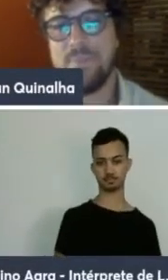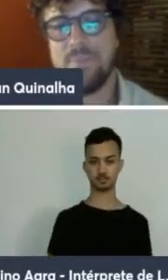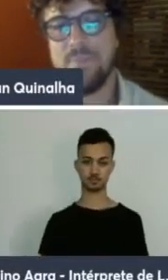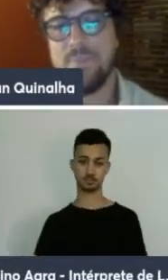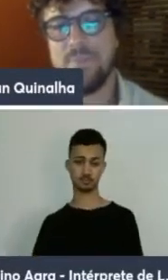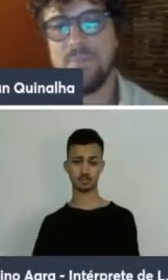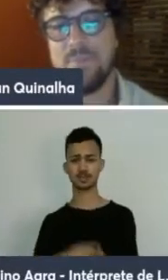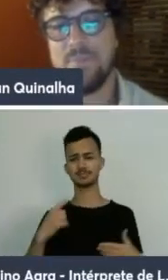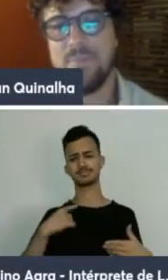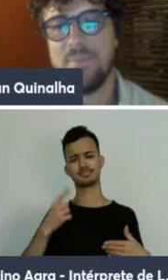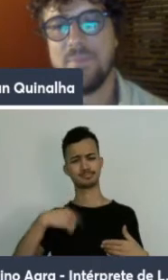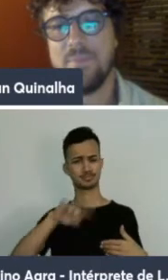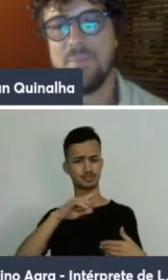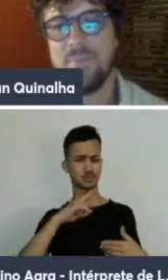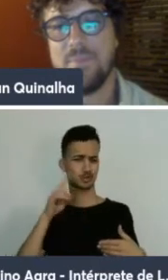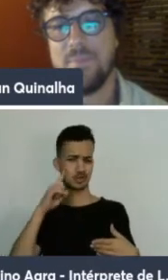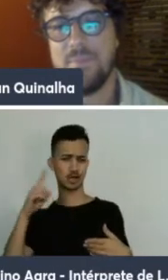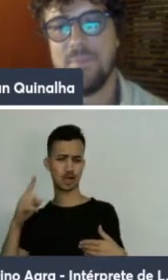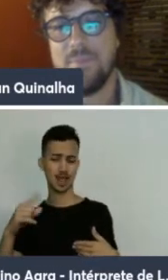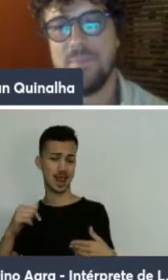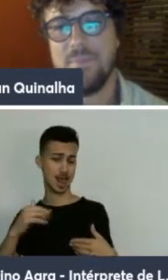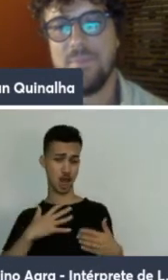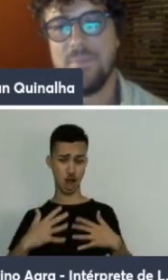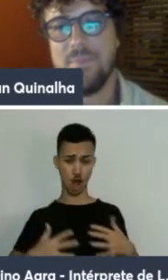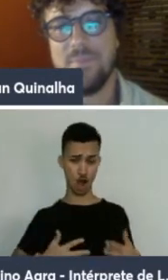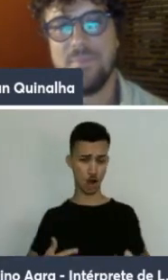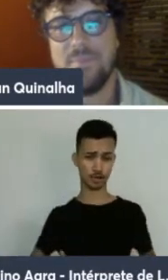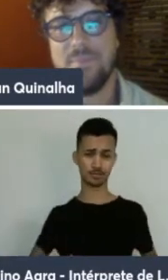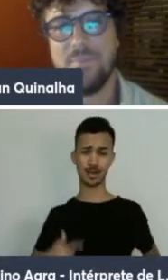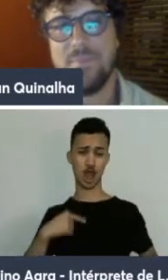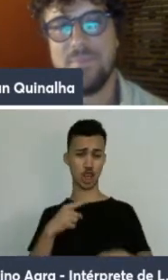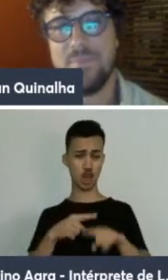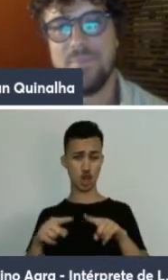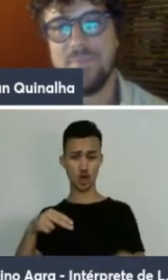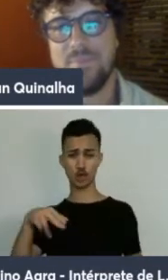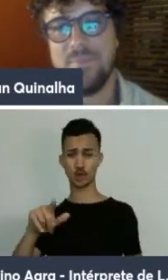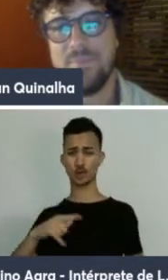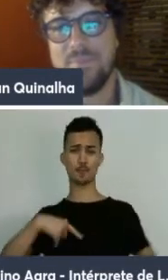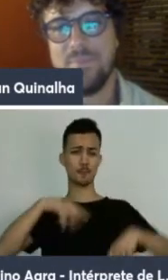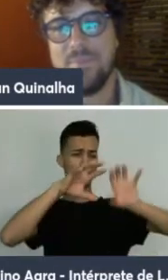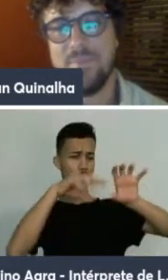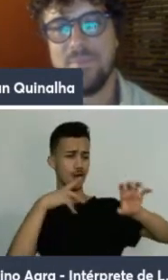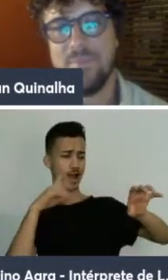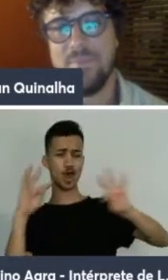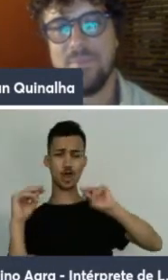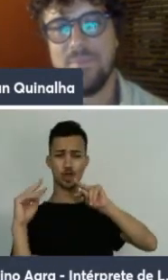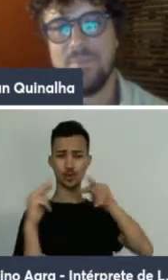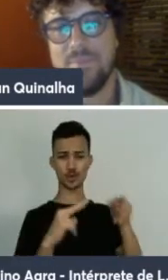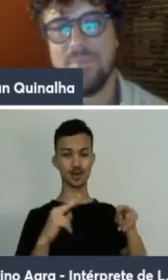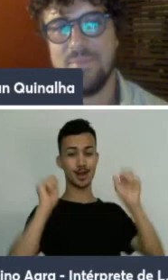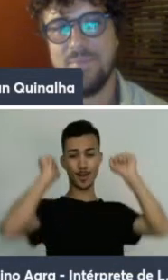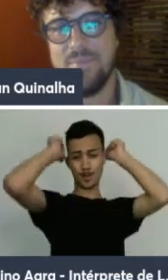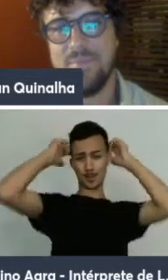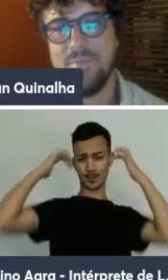muito óticos mesmo, não é? Aqueles corpos nus no palco, de bunda de fora, com aqueles cabelos na cintura,